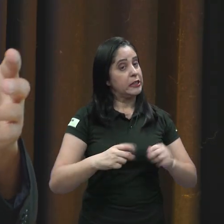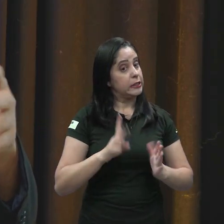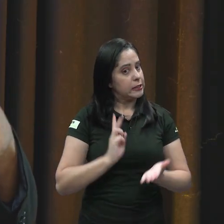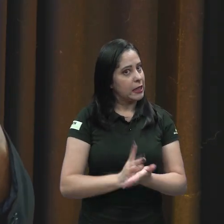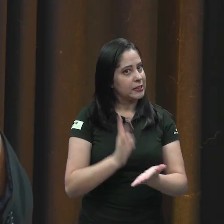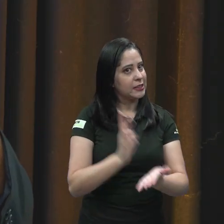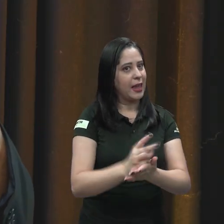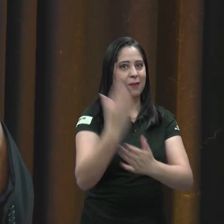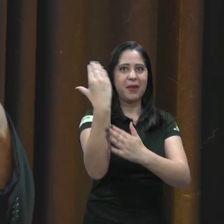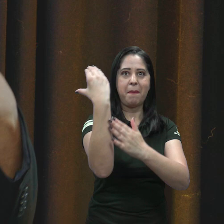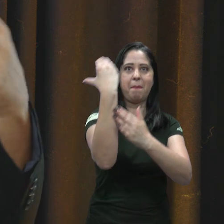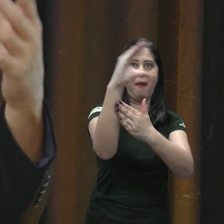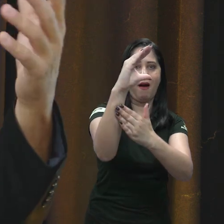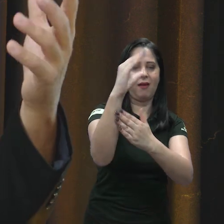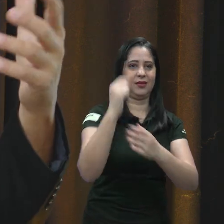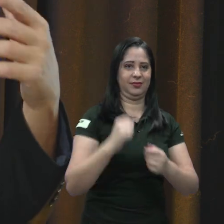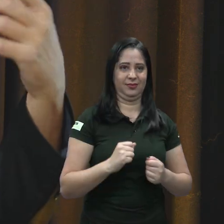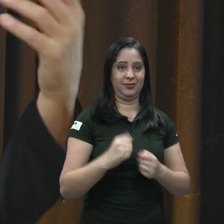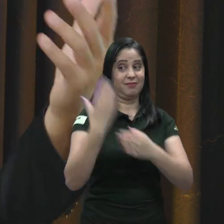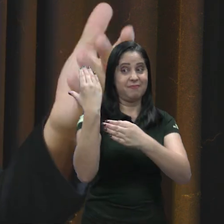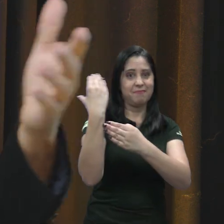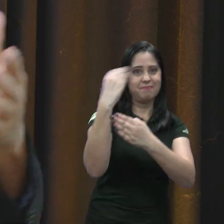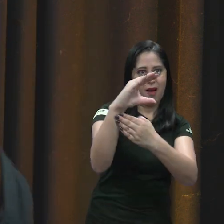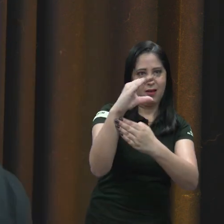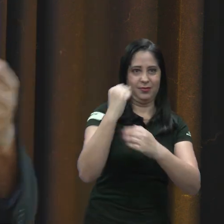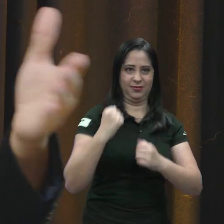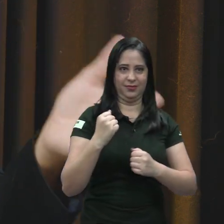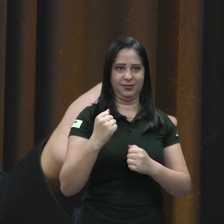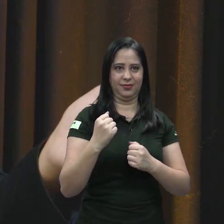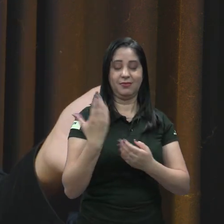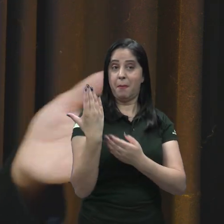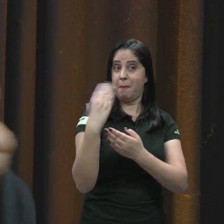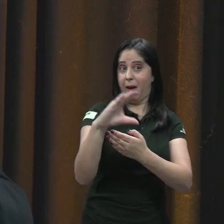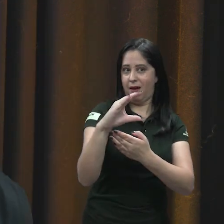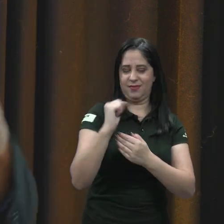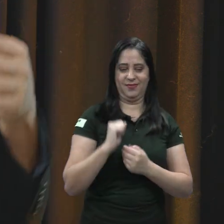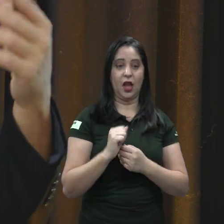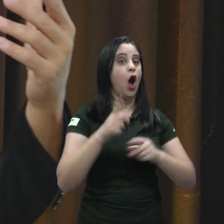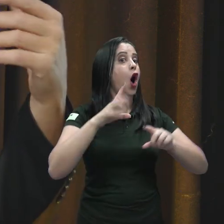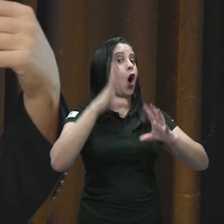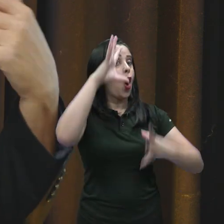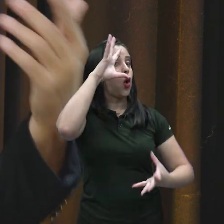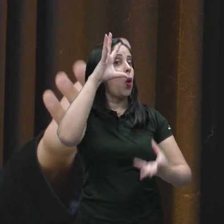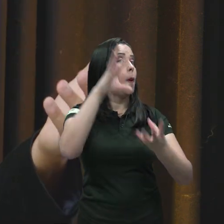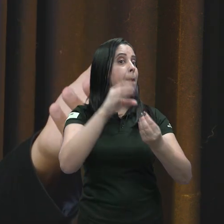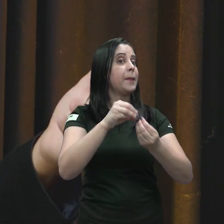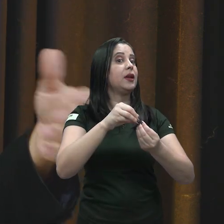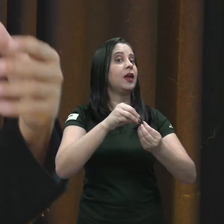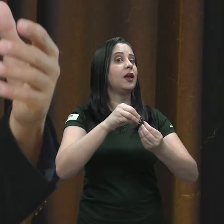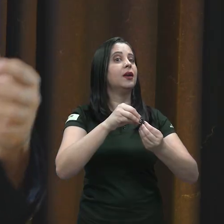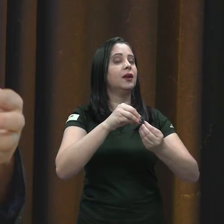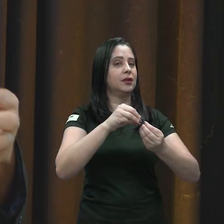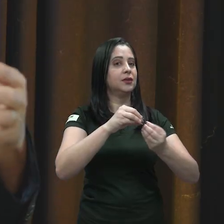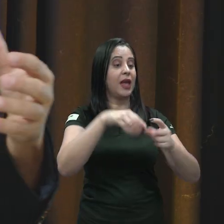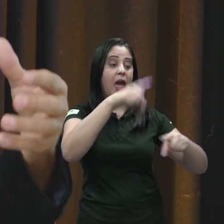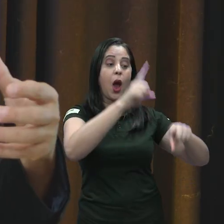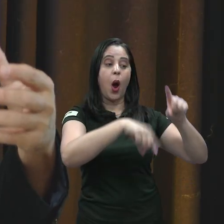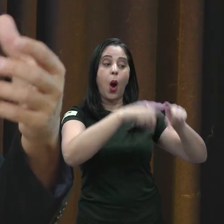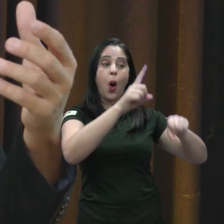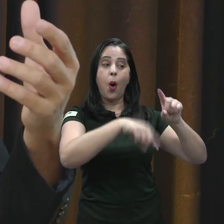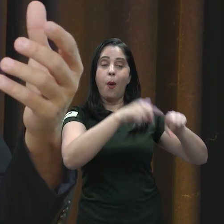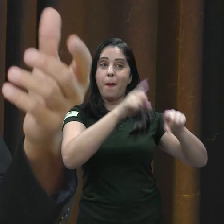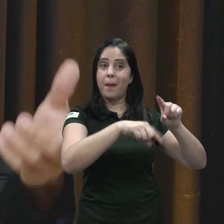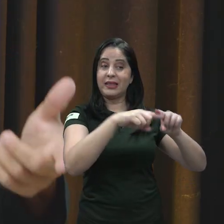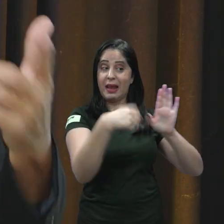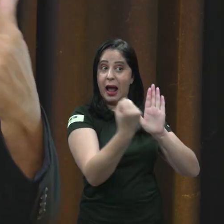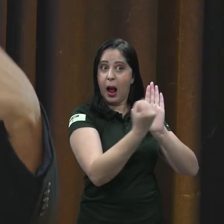você possa realmente ter uma curva de entendimento sobre aquele produto, né? Uma pessoa que está pronta para comprar, ela precisa ter um entendimento